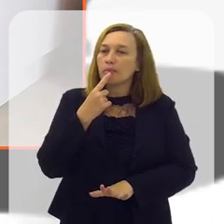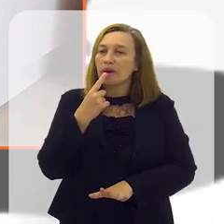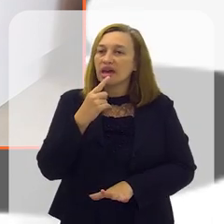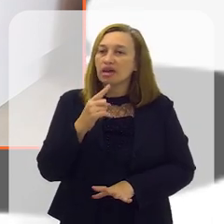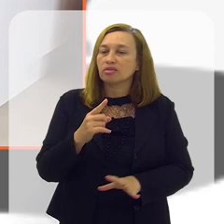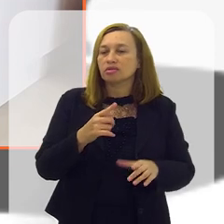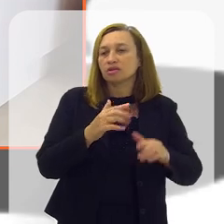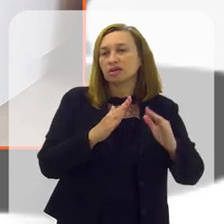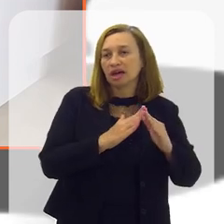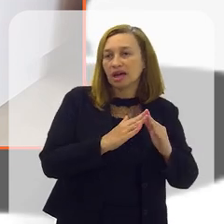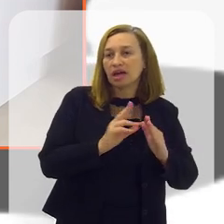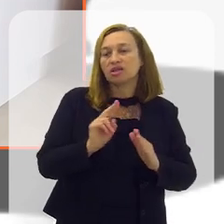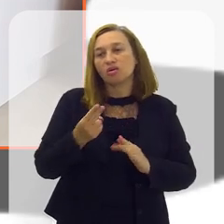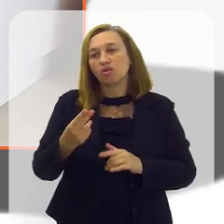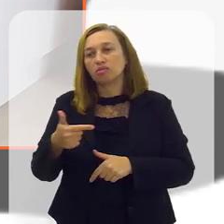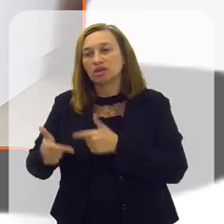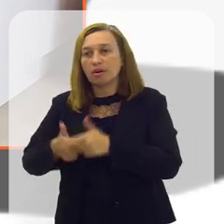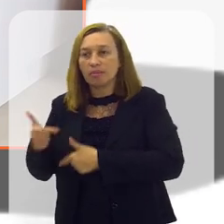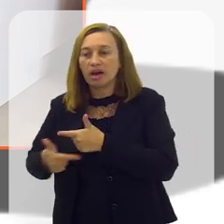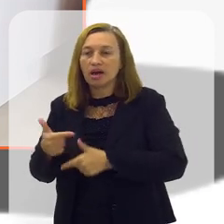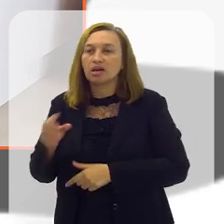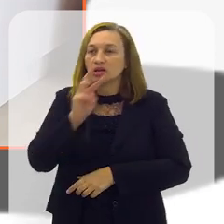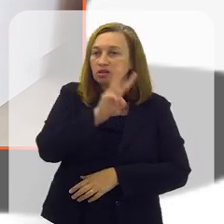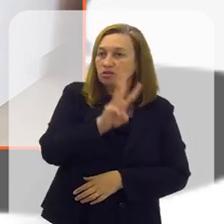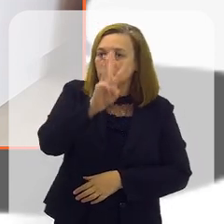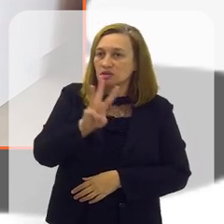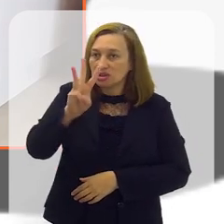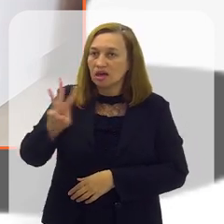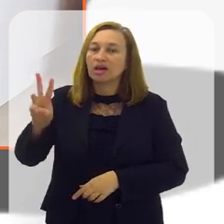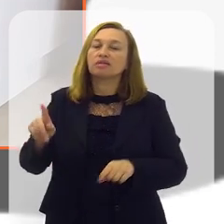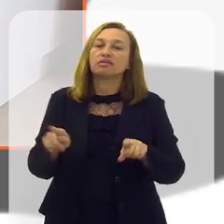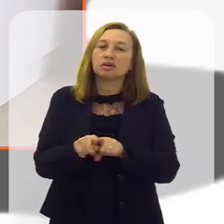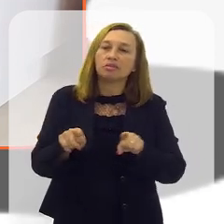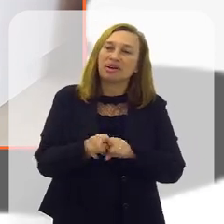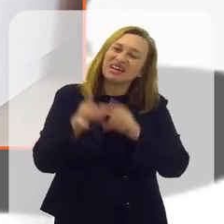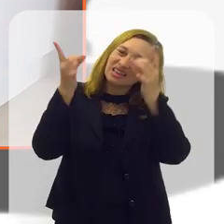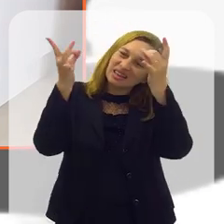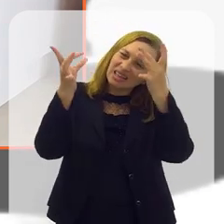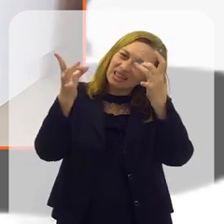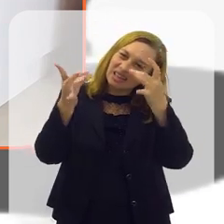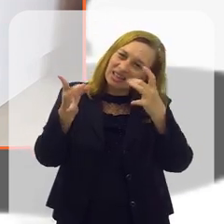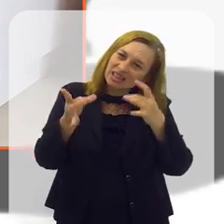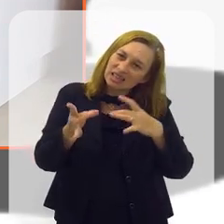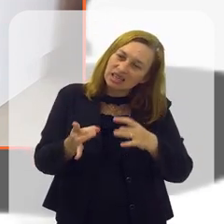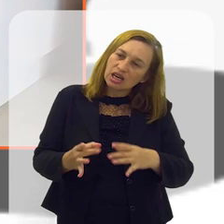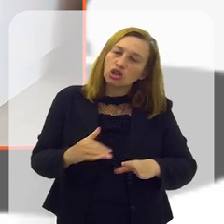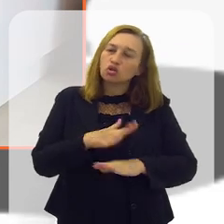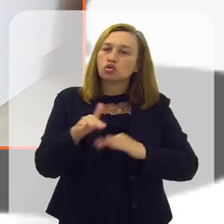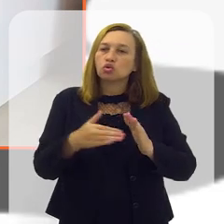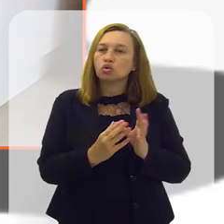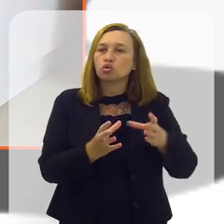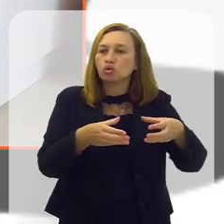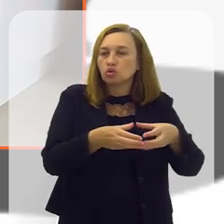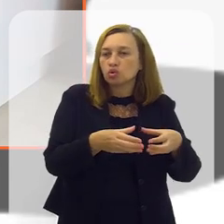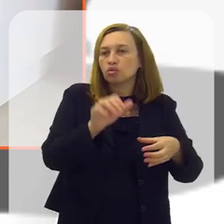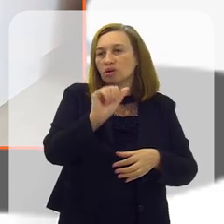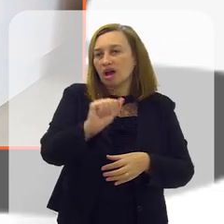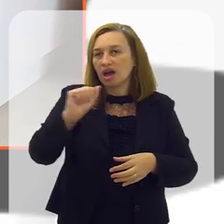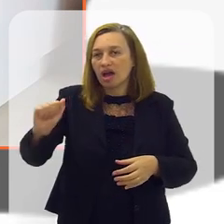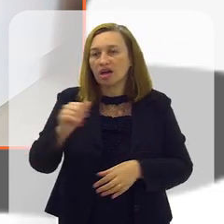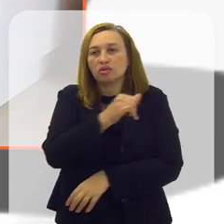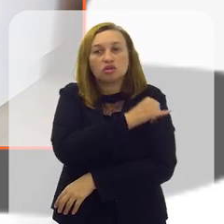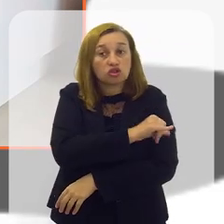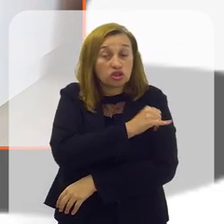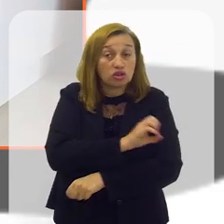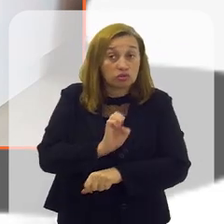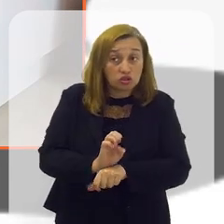da onde ela residir ou trabalhar. E o site, ele também tem desenhado bem direitinho todos os grupos de Alcoólicos Anônimos